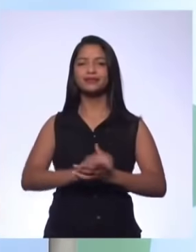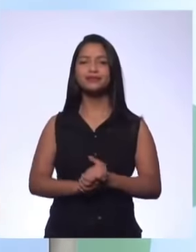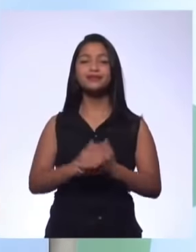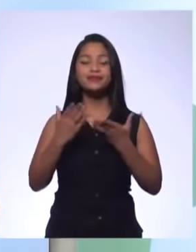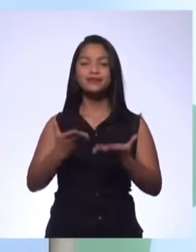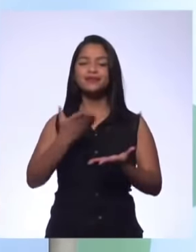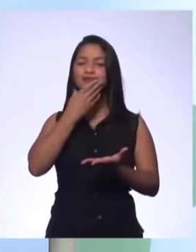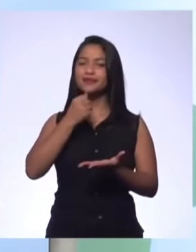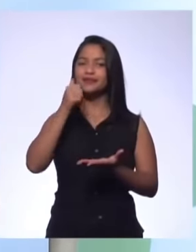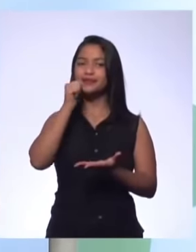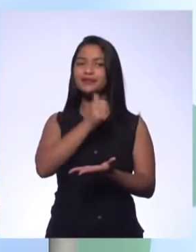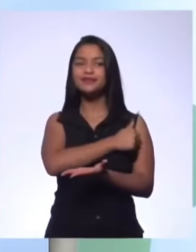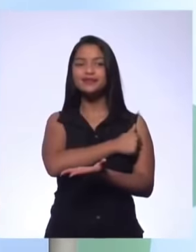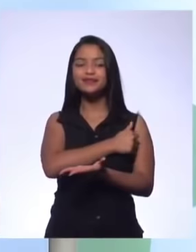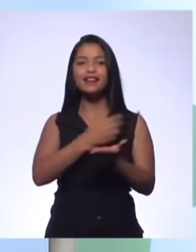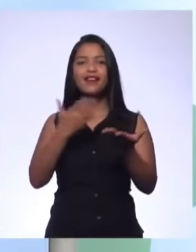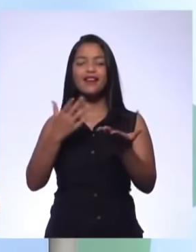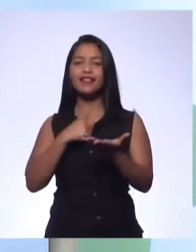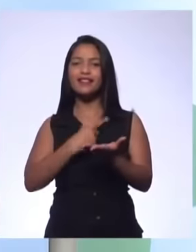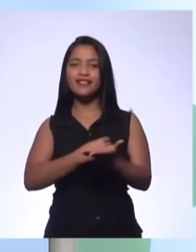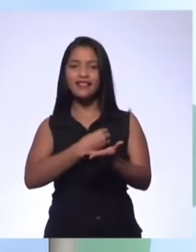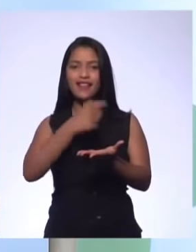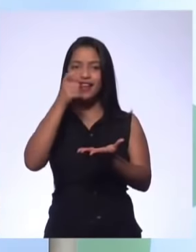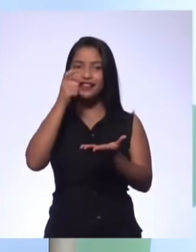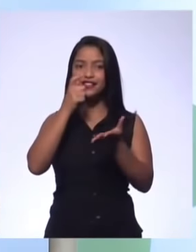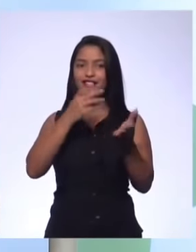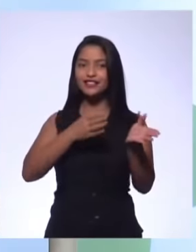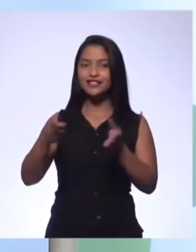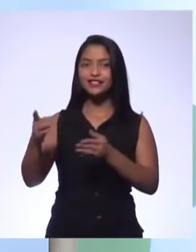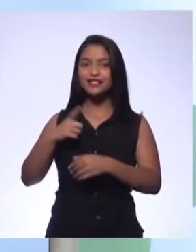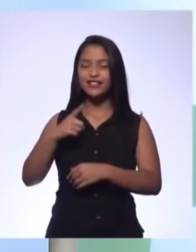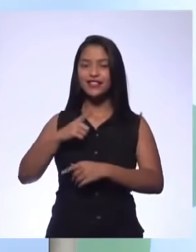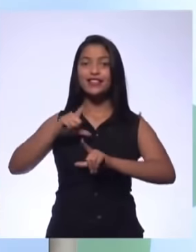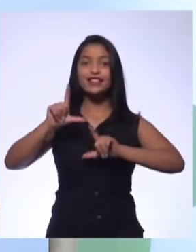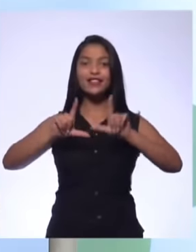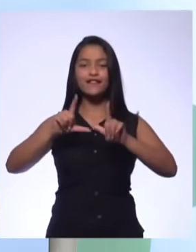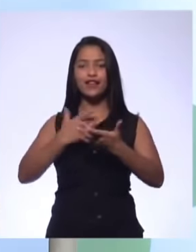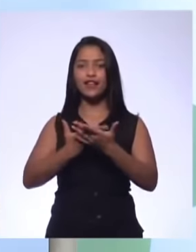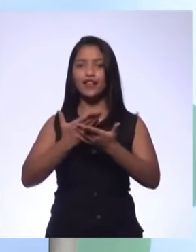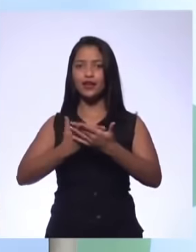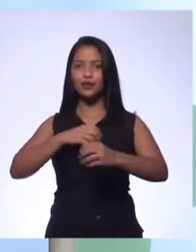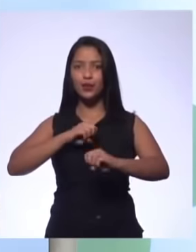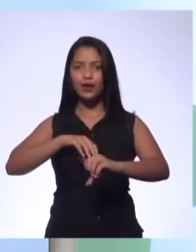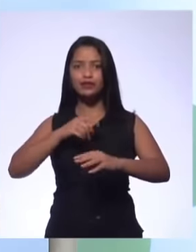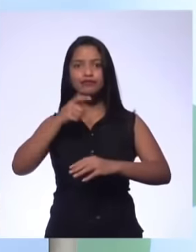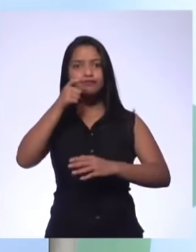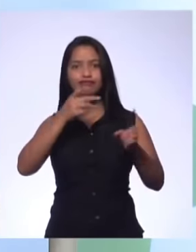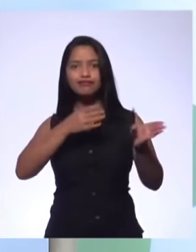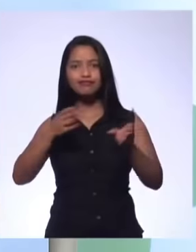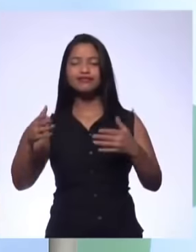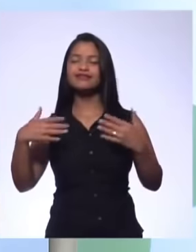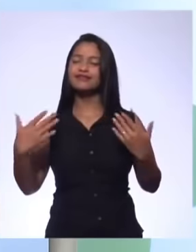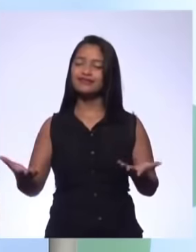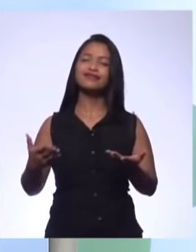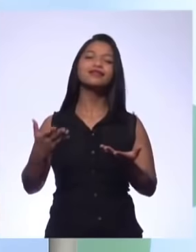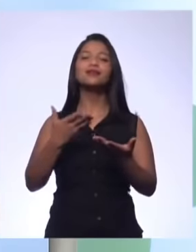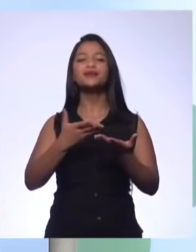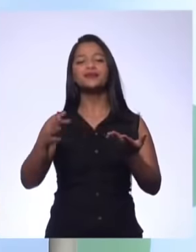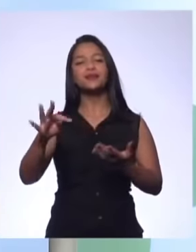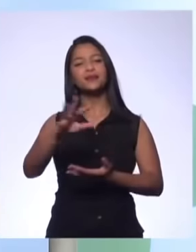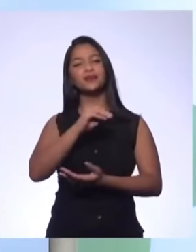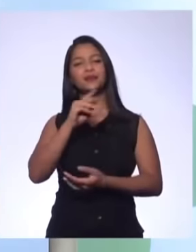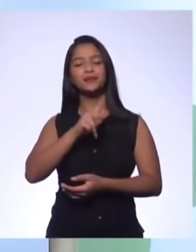na audiência, olhando pela TV, assistindo pela TV Educação, que os professores sejam muito bem